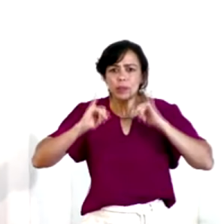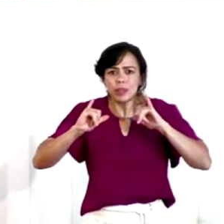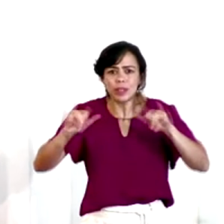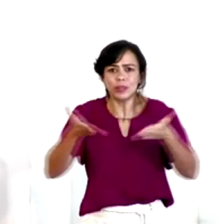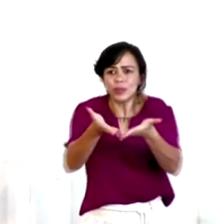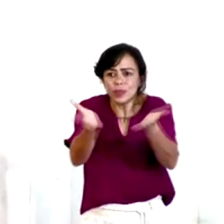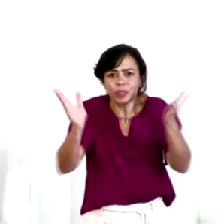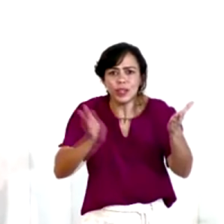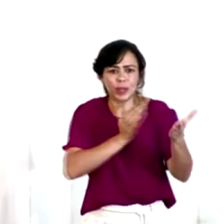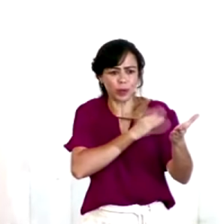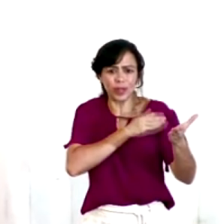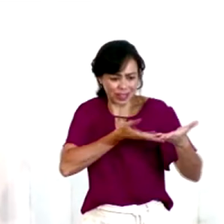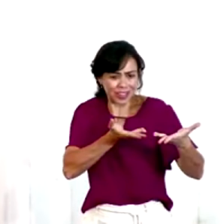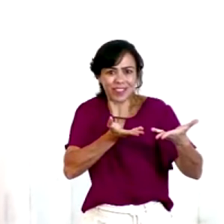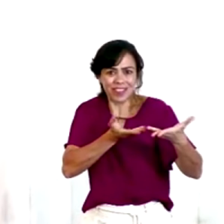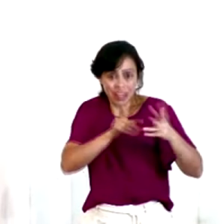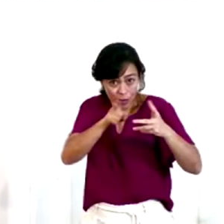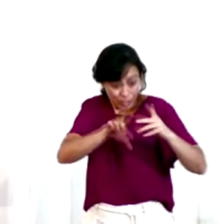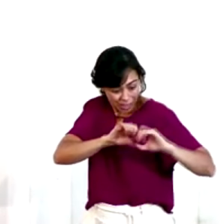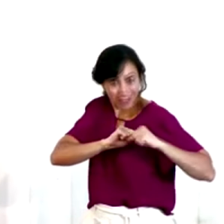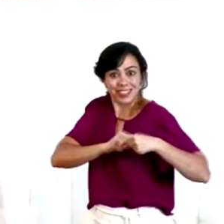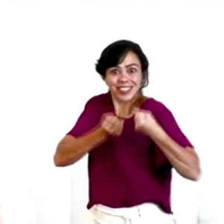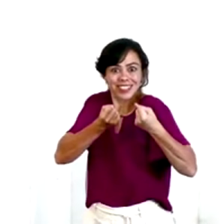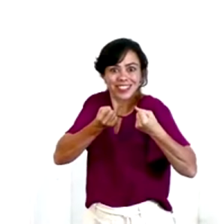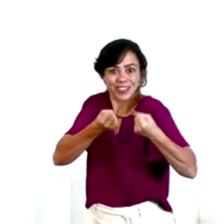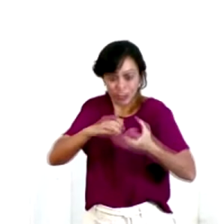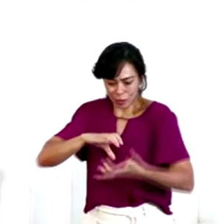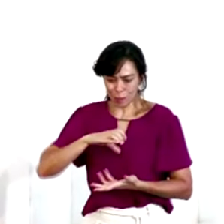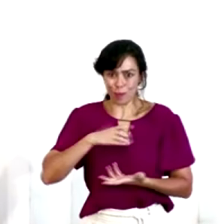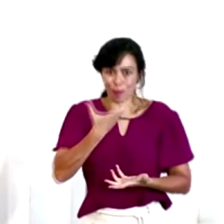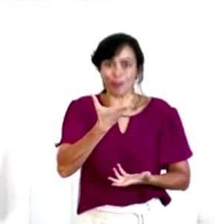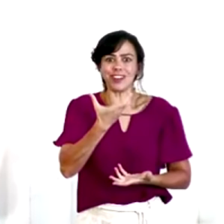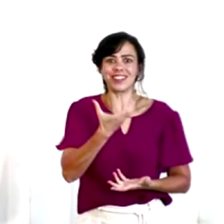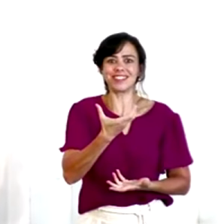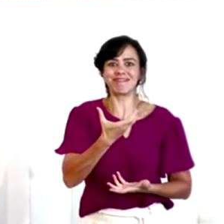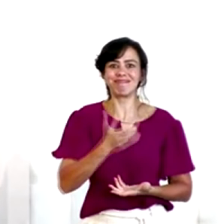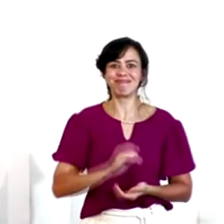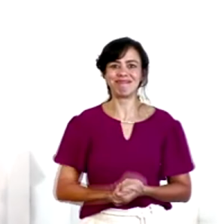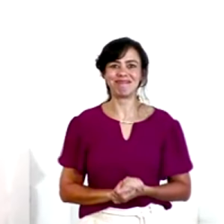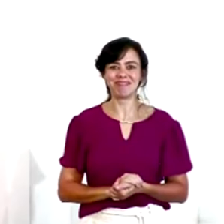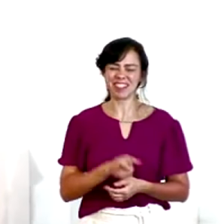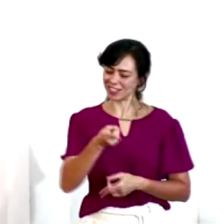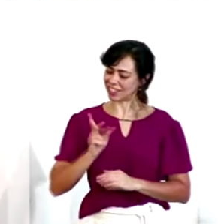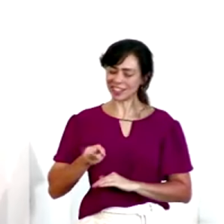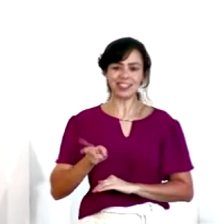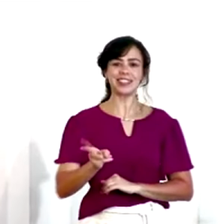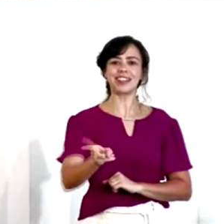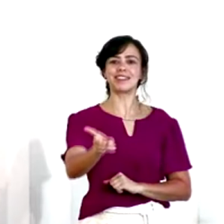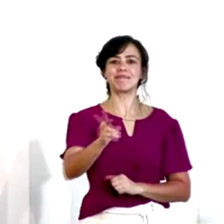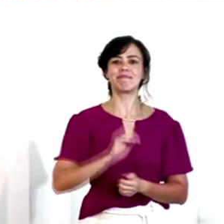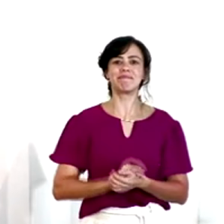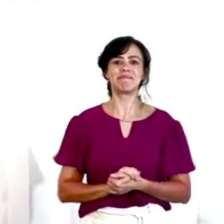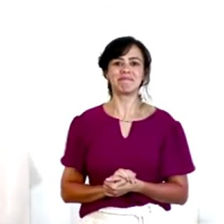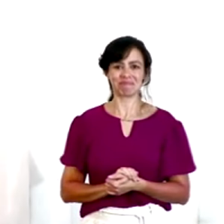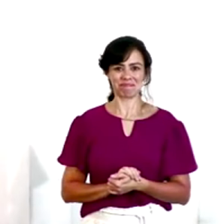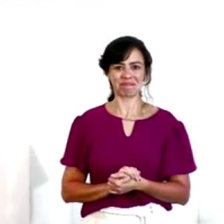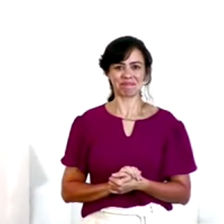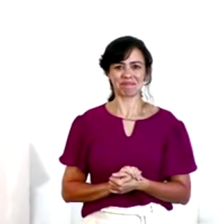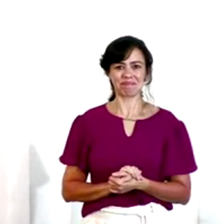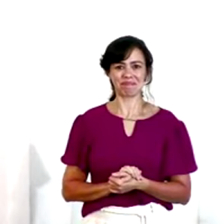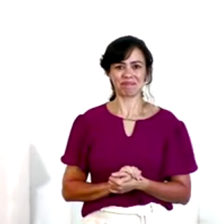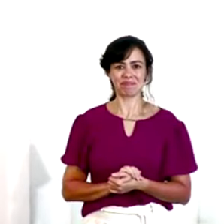coração um ânimo, um encorajamento para seguir adiante no ano